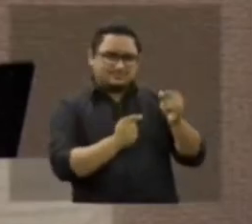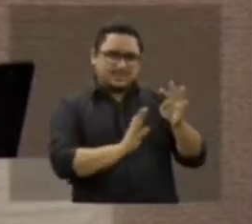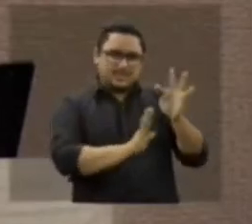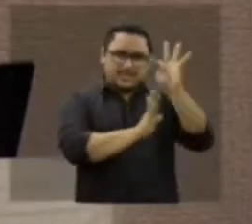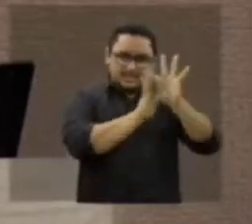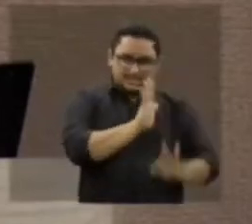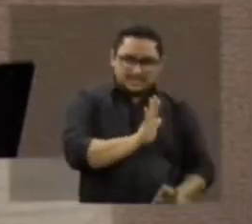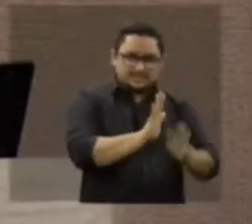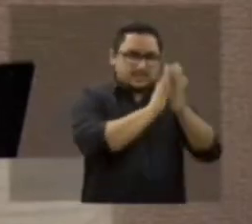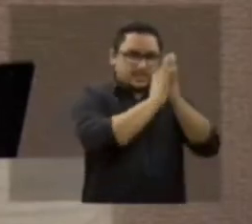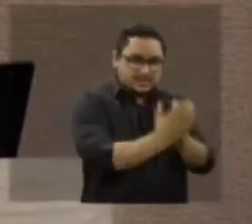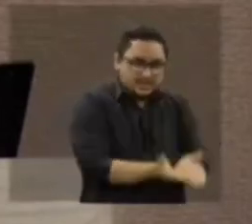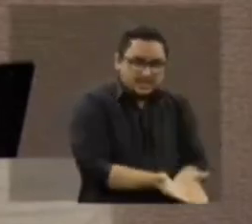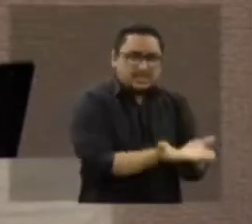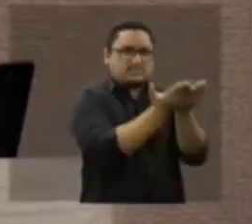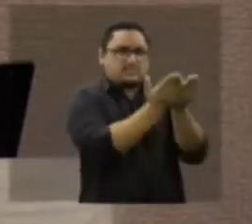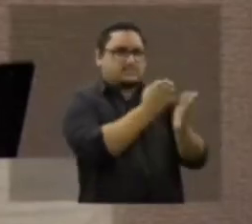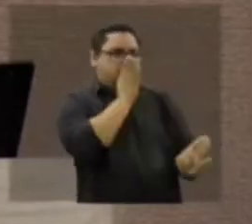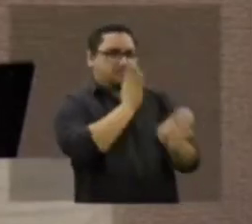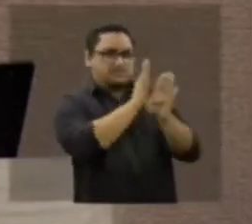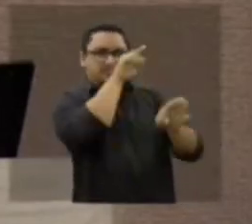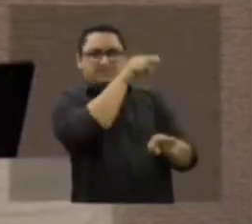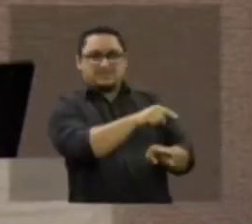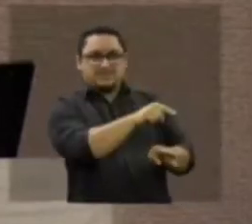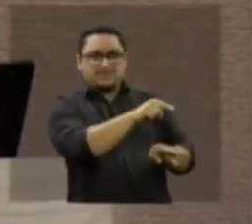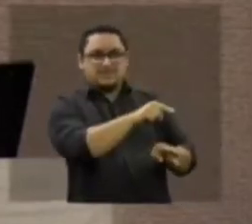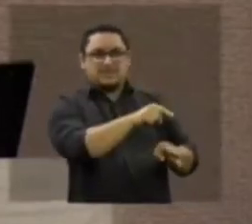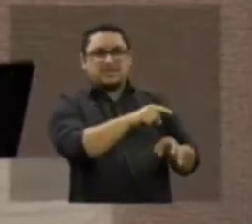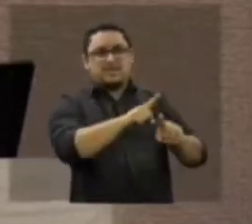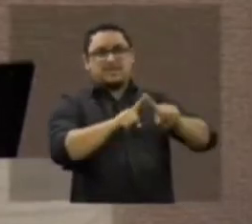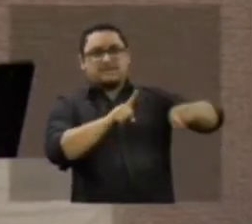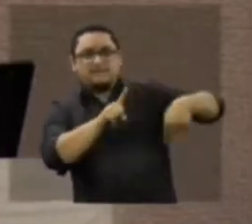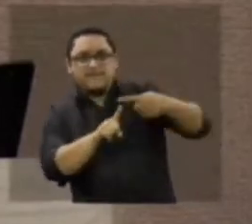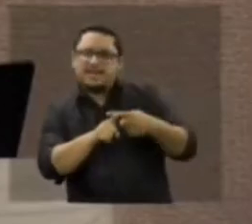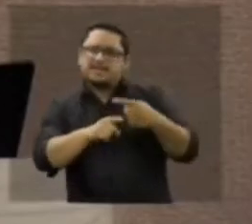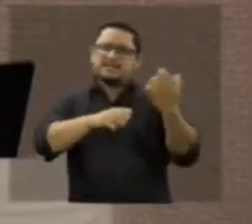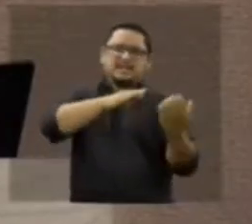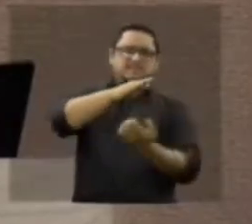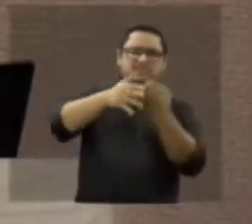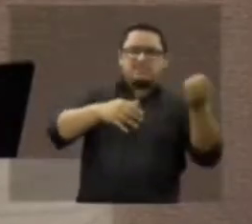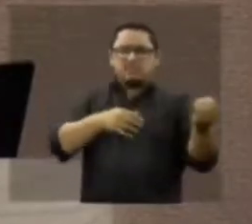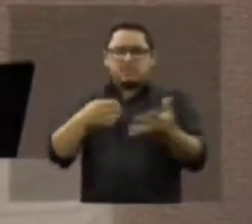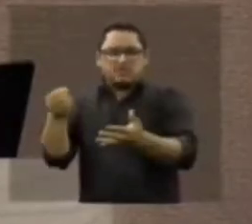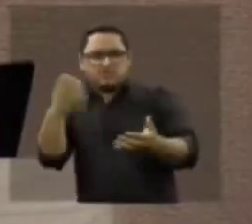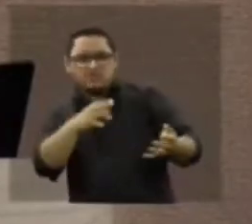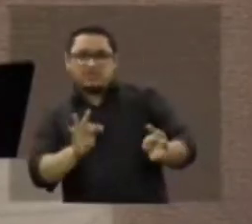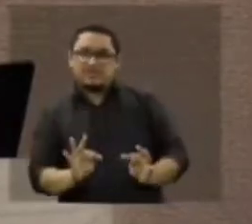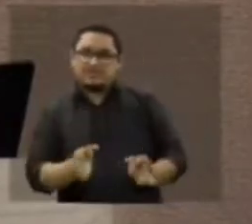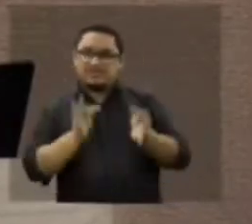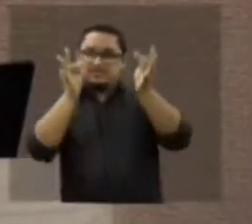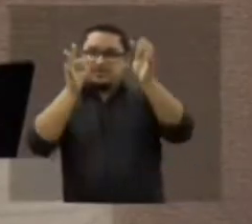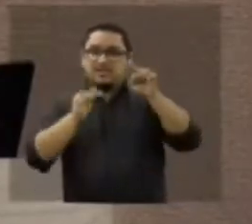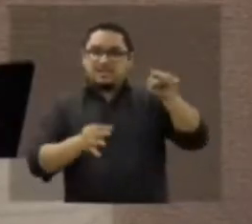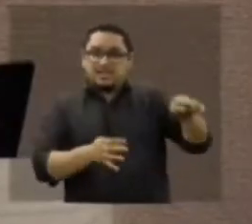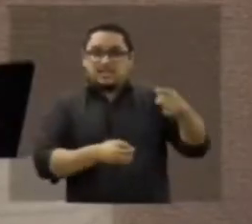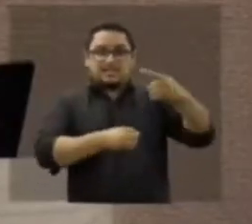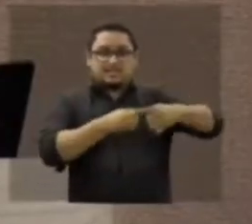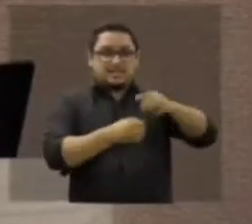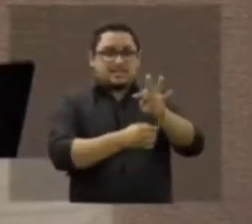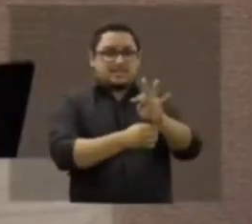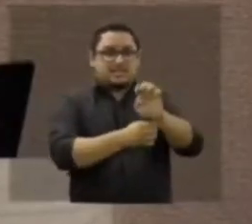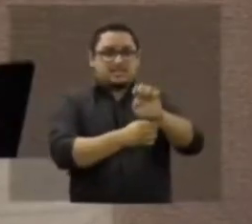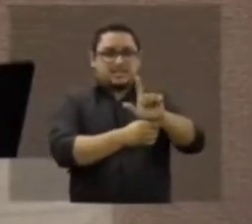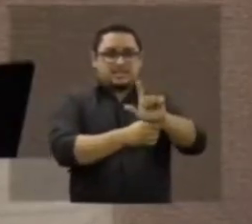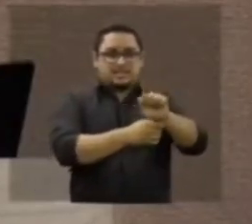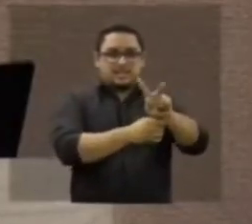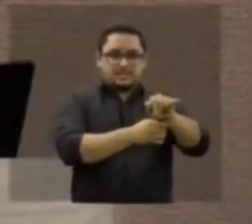sagrados descobert nas cavernas do Mar Morto até as startups de Tecnologia em ela vive Israel demonstra